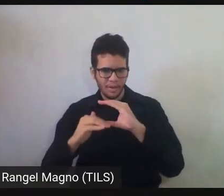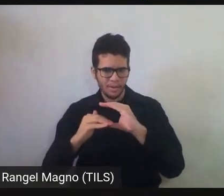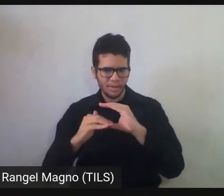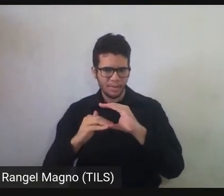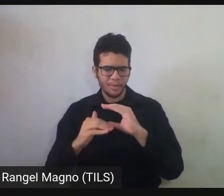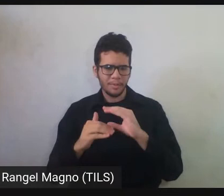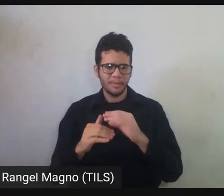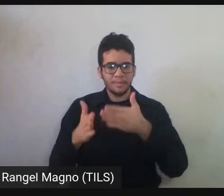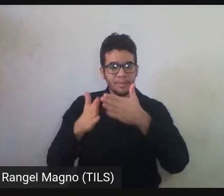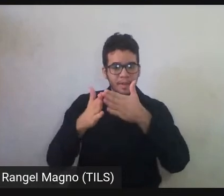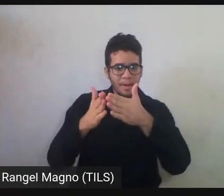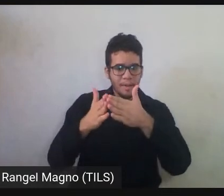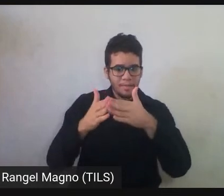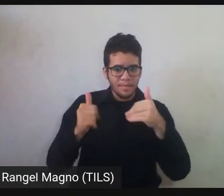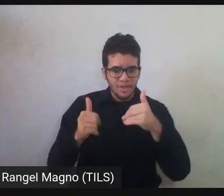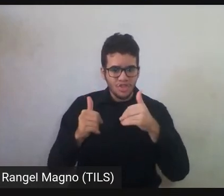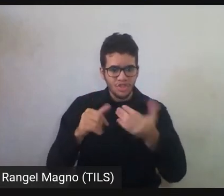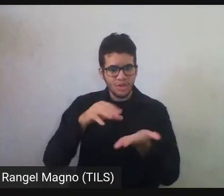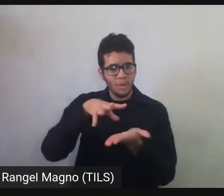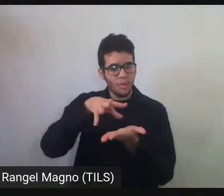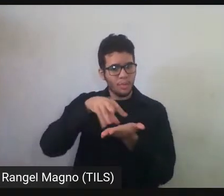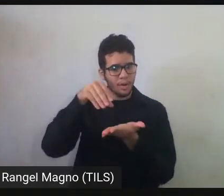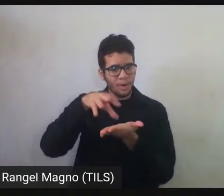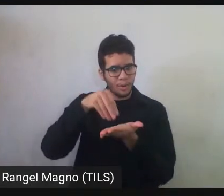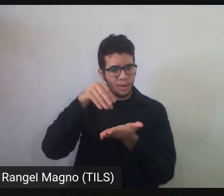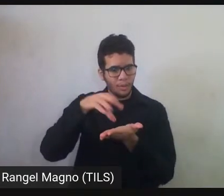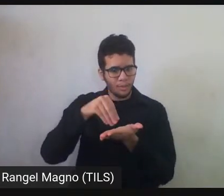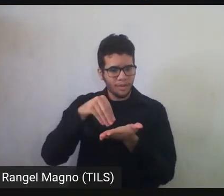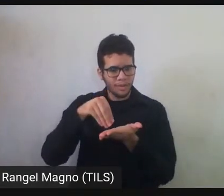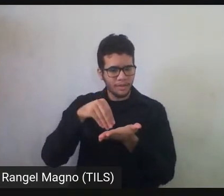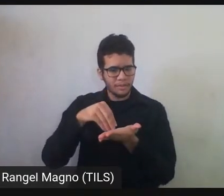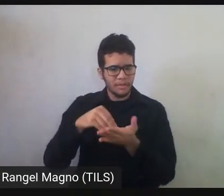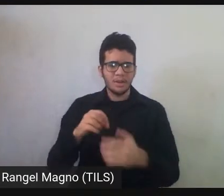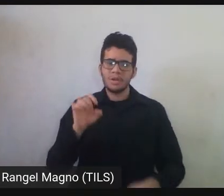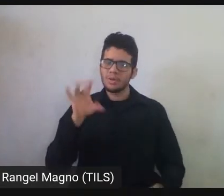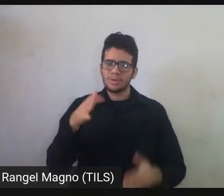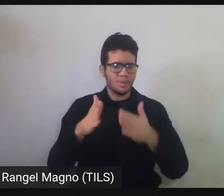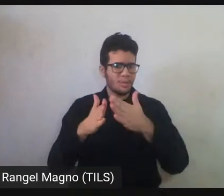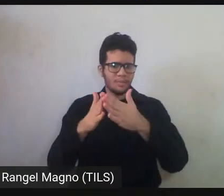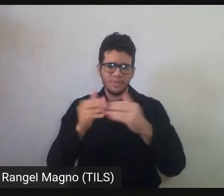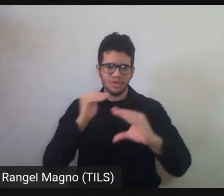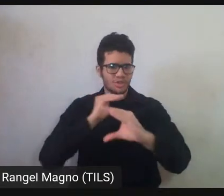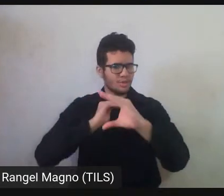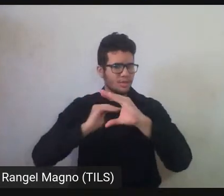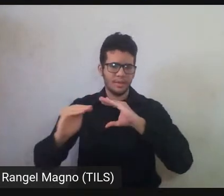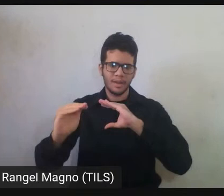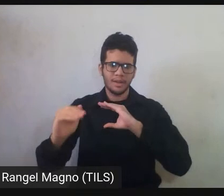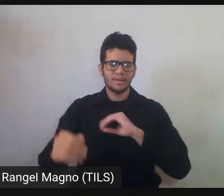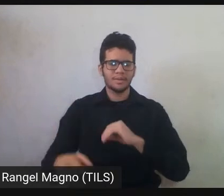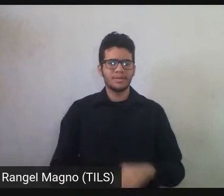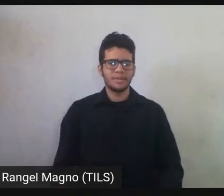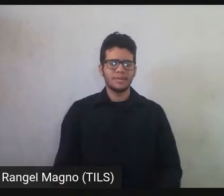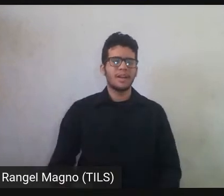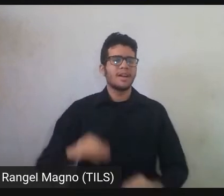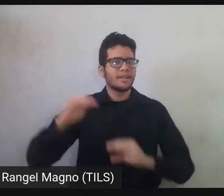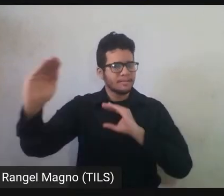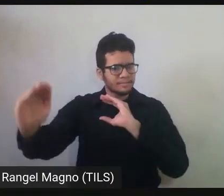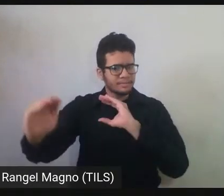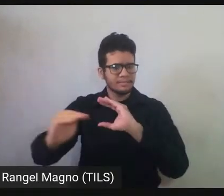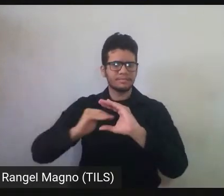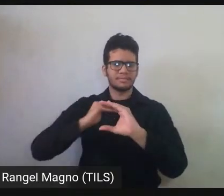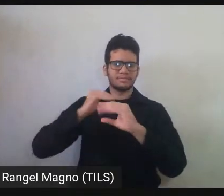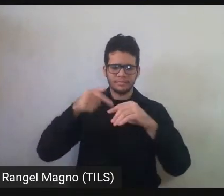adquirir a cópia do manuscrito você entra em contato solicita a cópia e eles te mandam um link para você